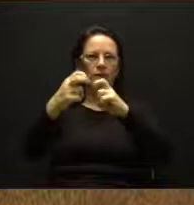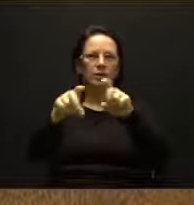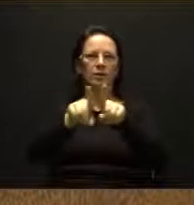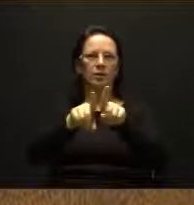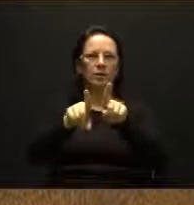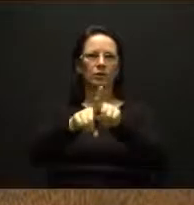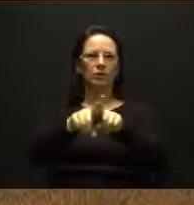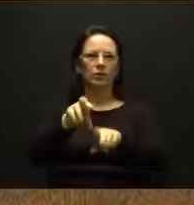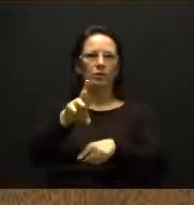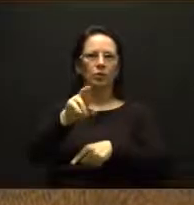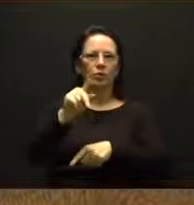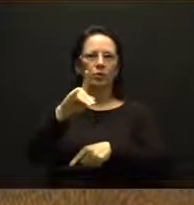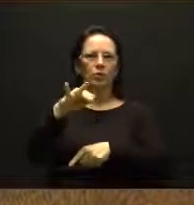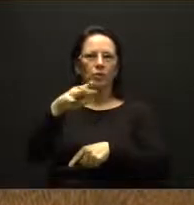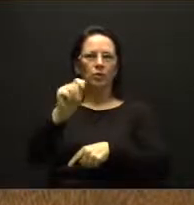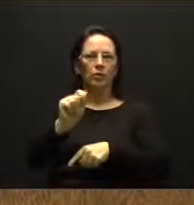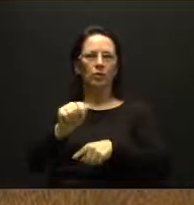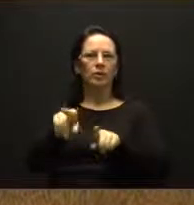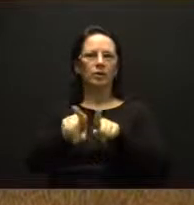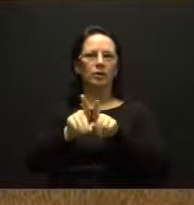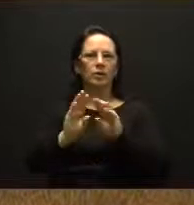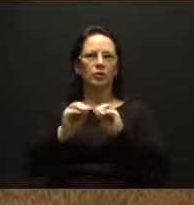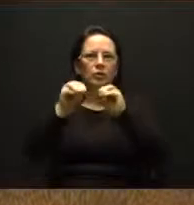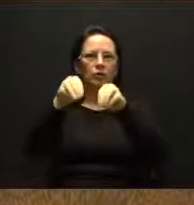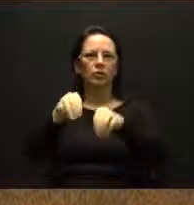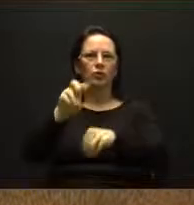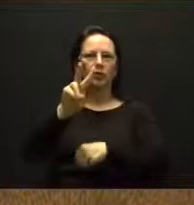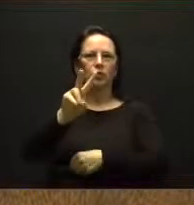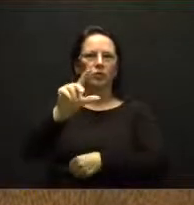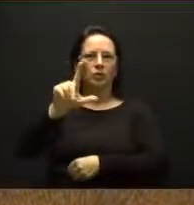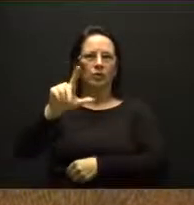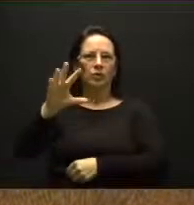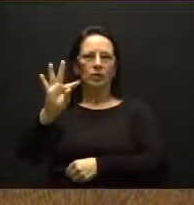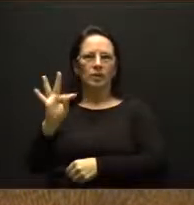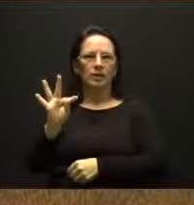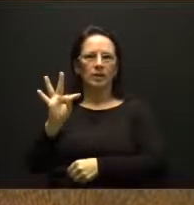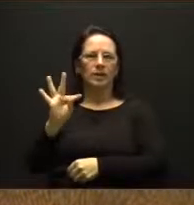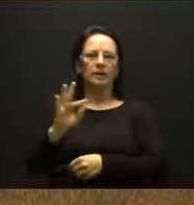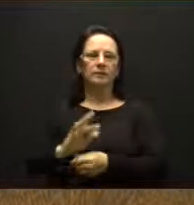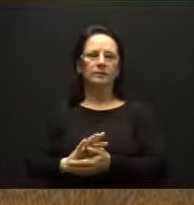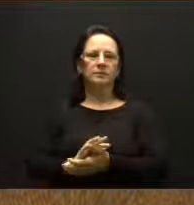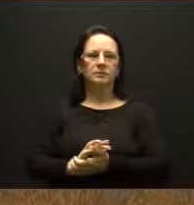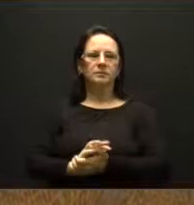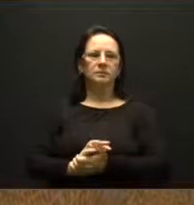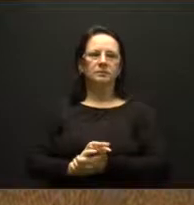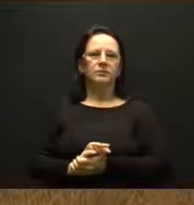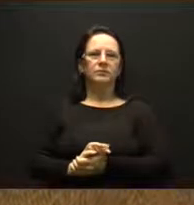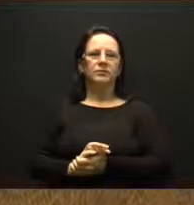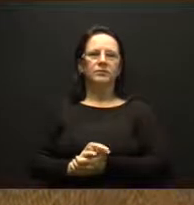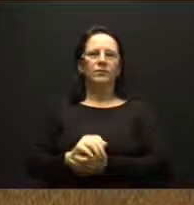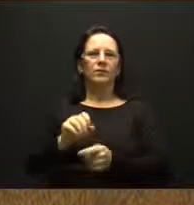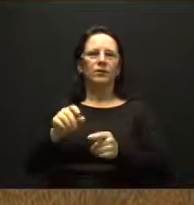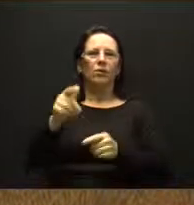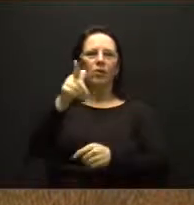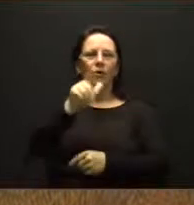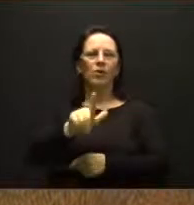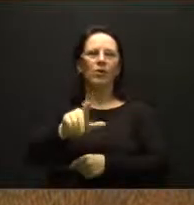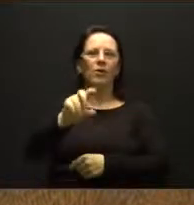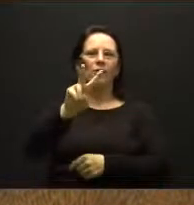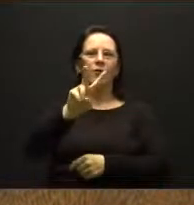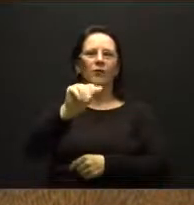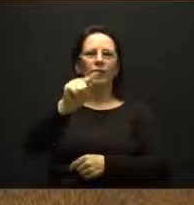ou rodoviária a através da instalação do vlt veículo leve sobre trilhos o vagão de trem de